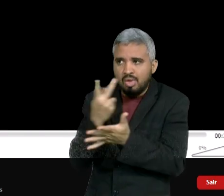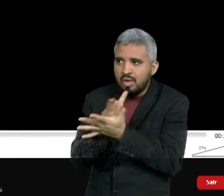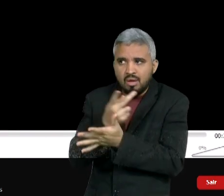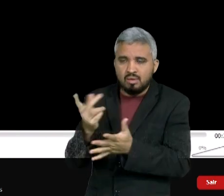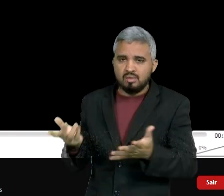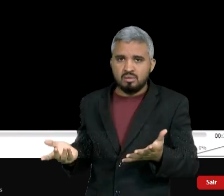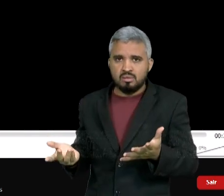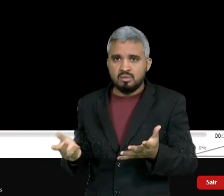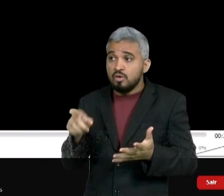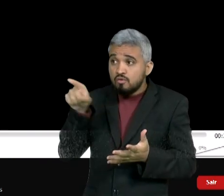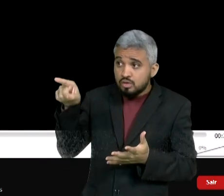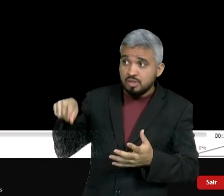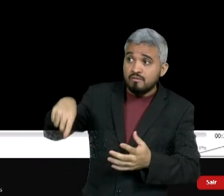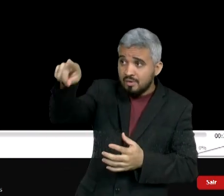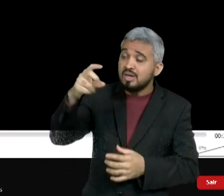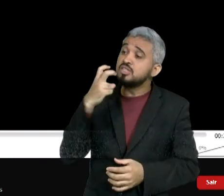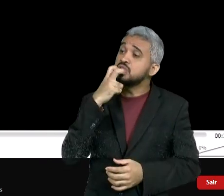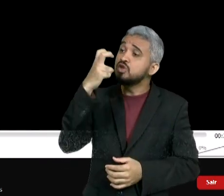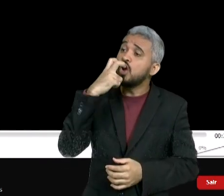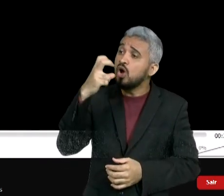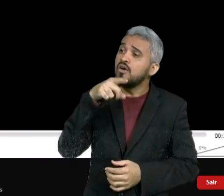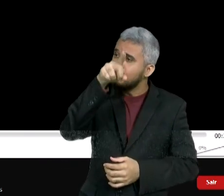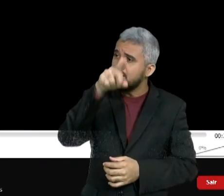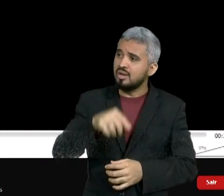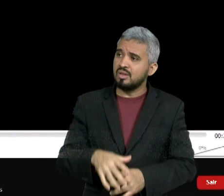para o Socorrão agora à tarde.